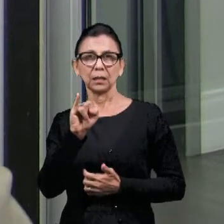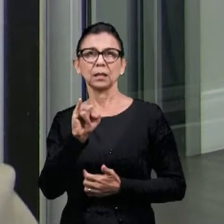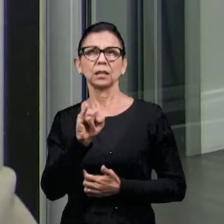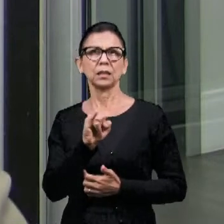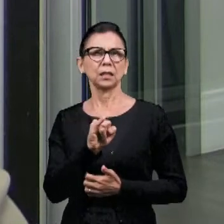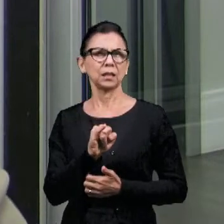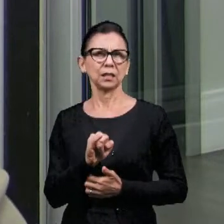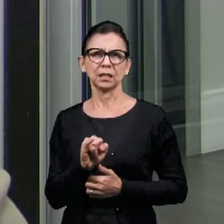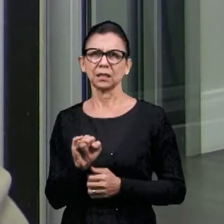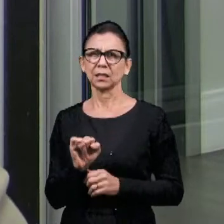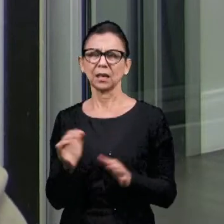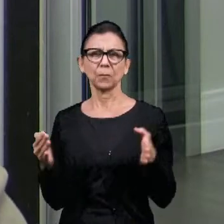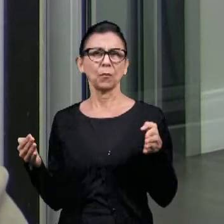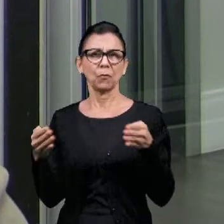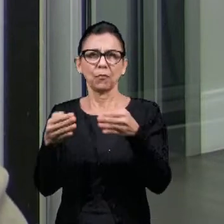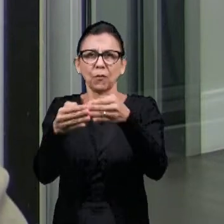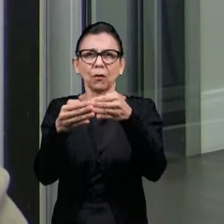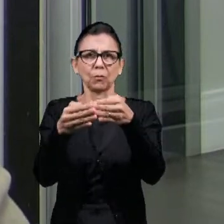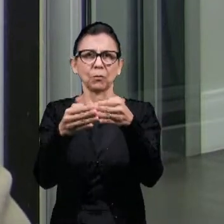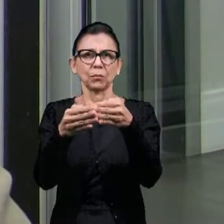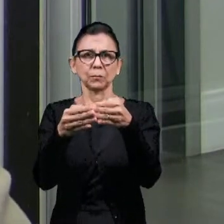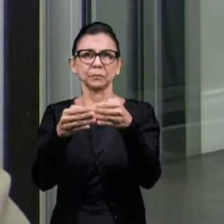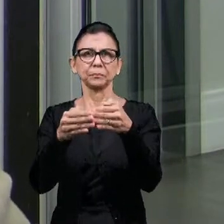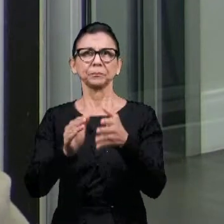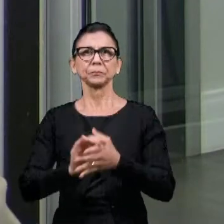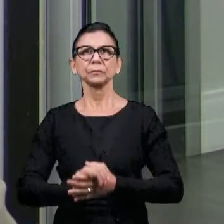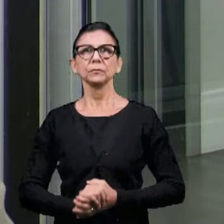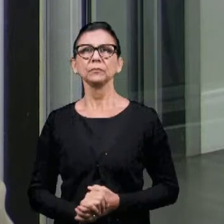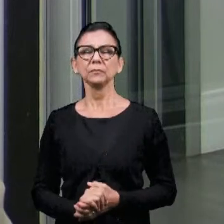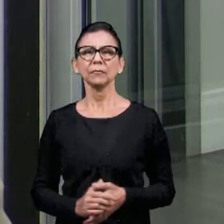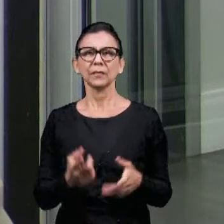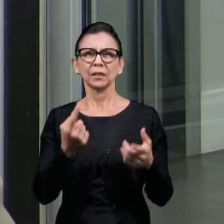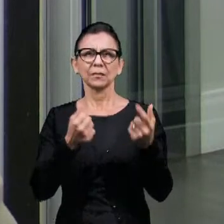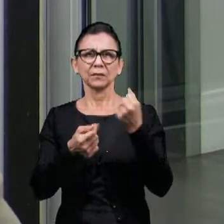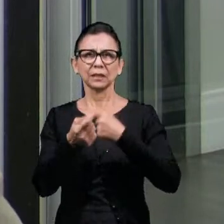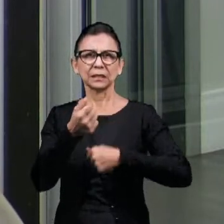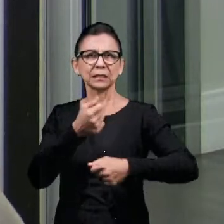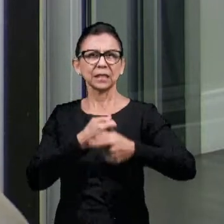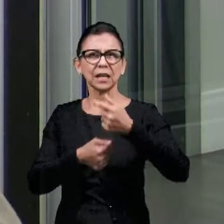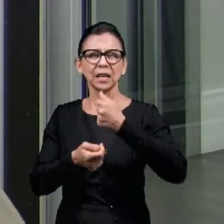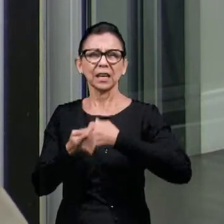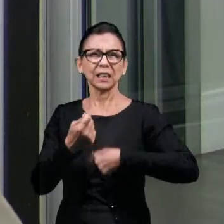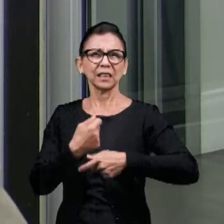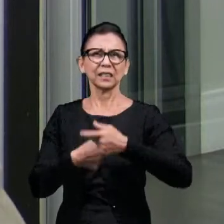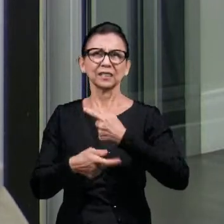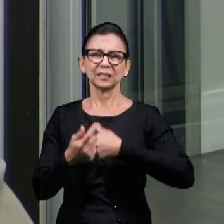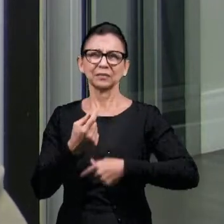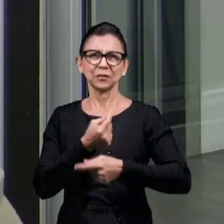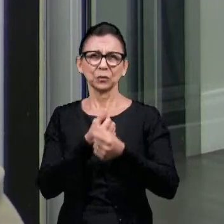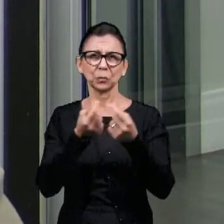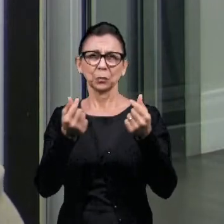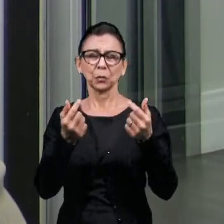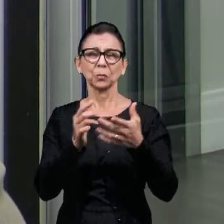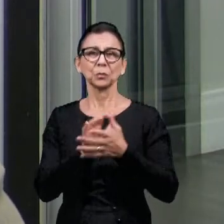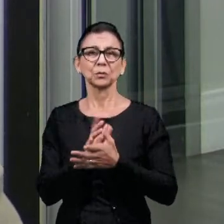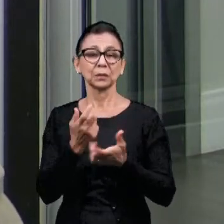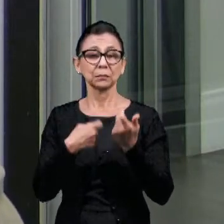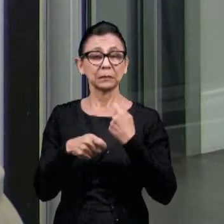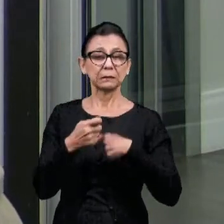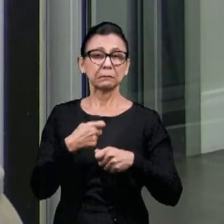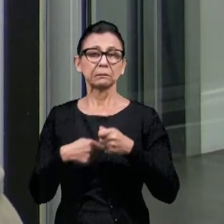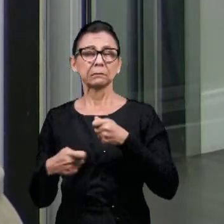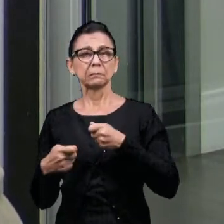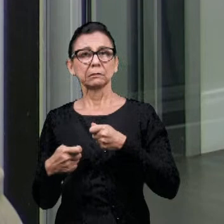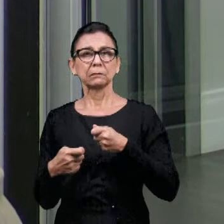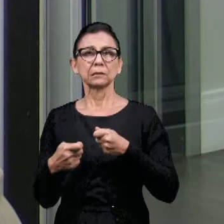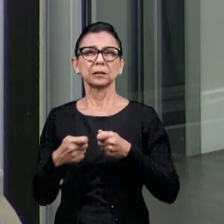muito voltado para a área financeira, de custos, dentro da evolução